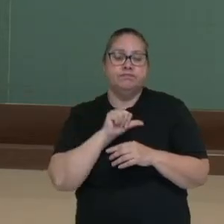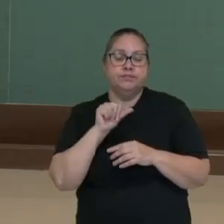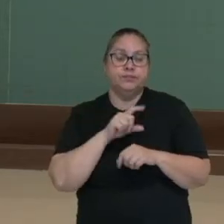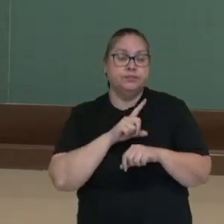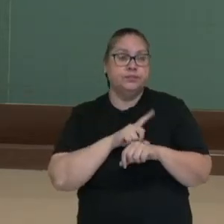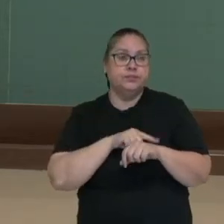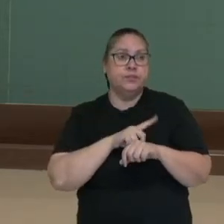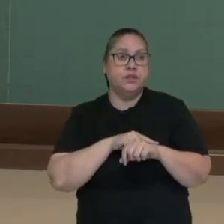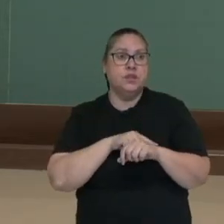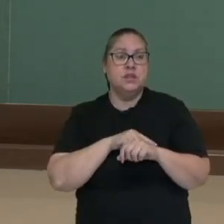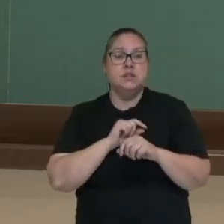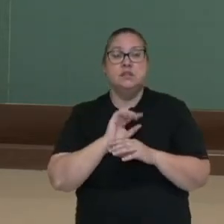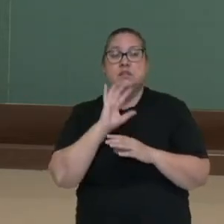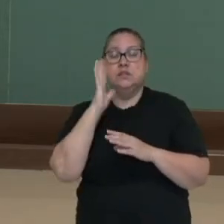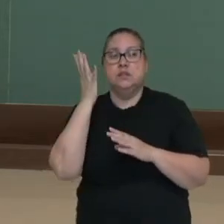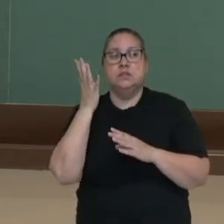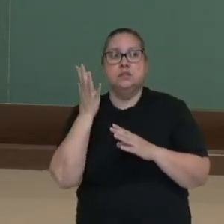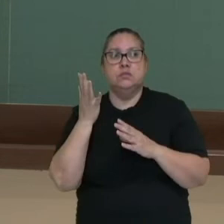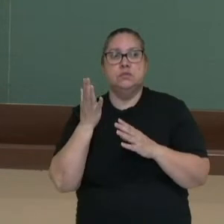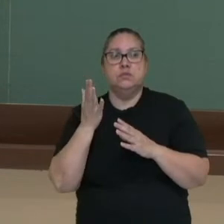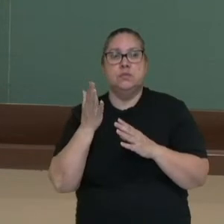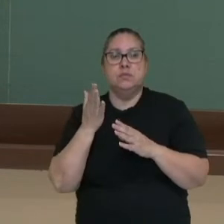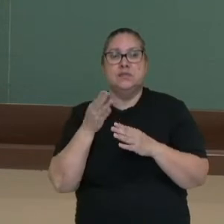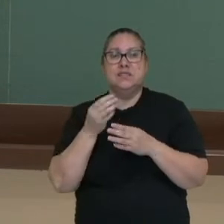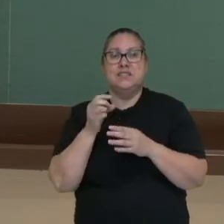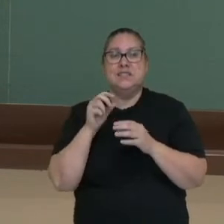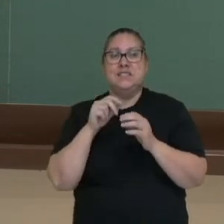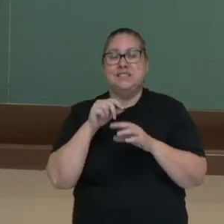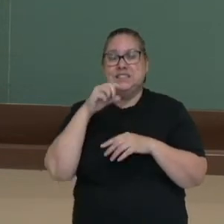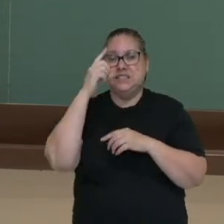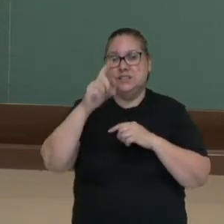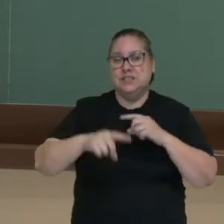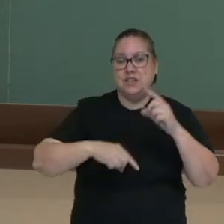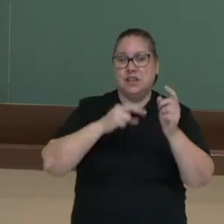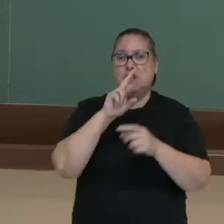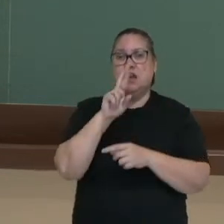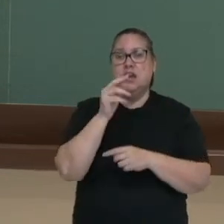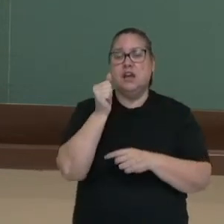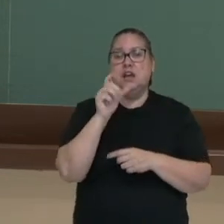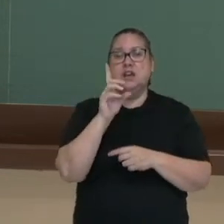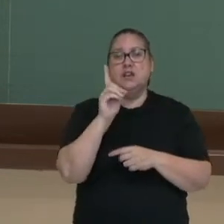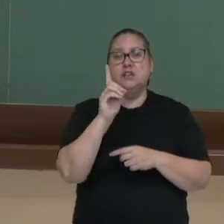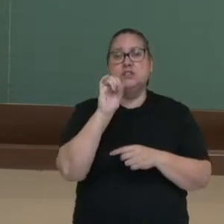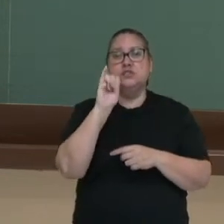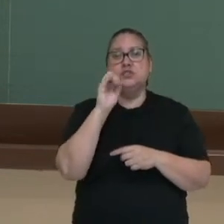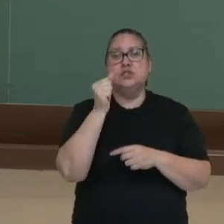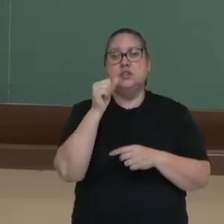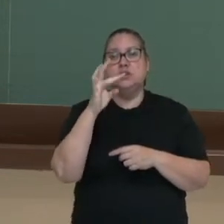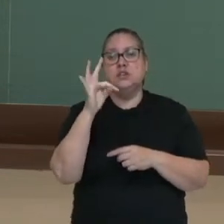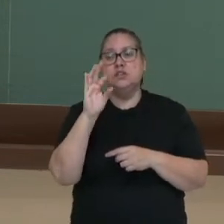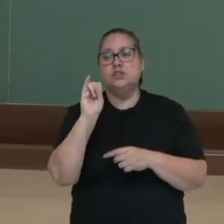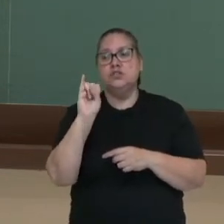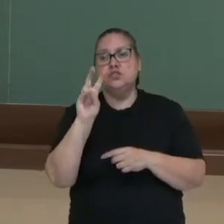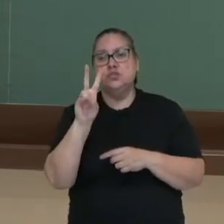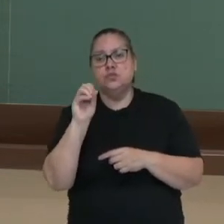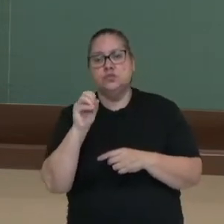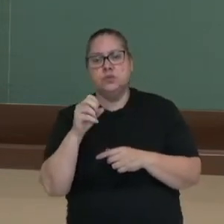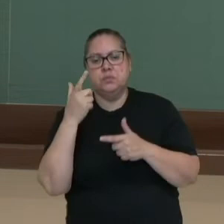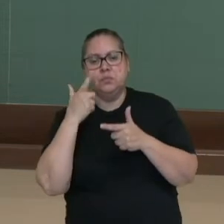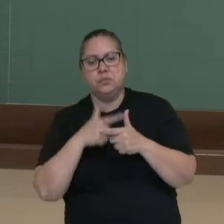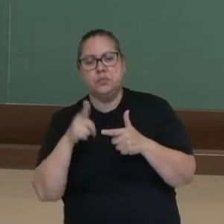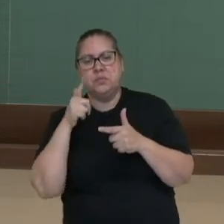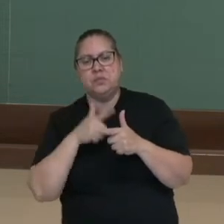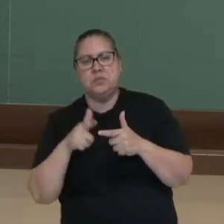momentos, esses acidentes com materiais radioativos que prejudicam muito a população, alteram